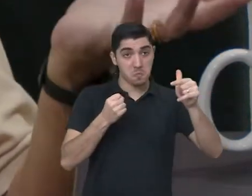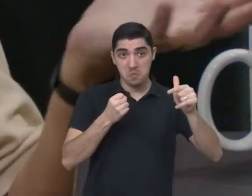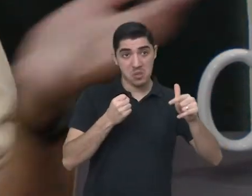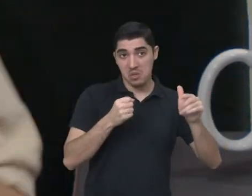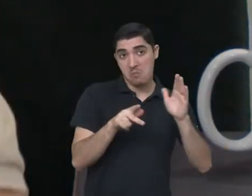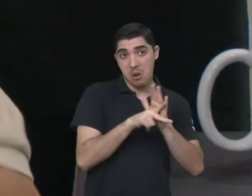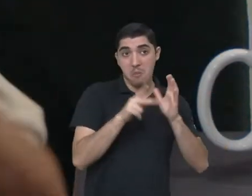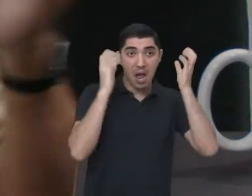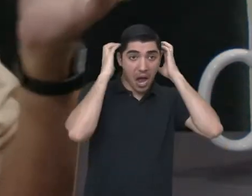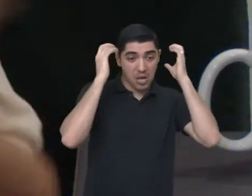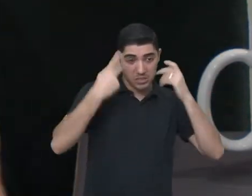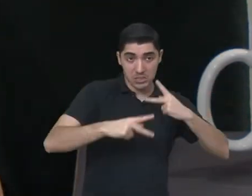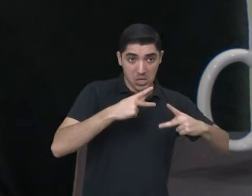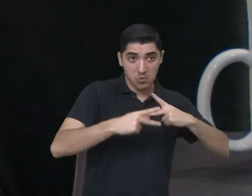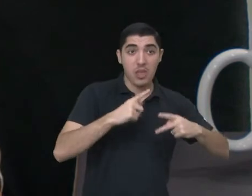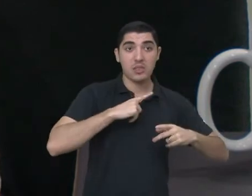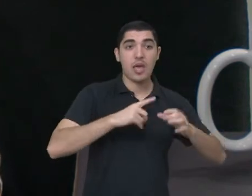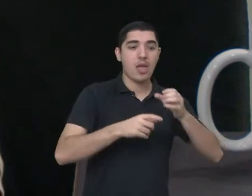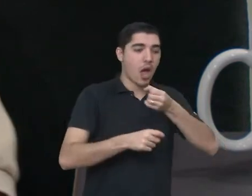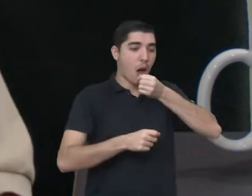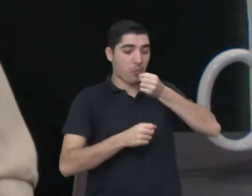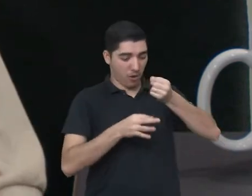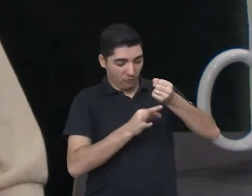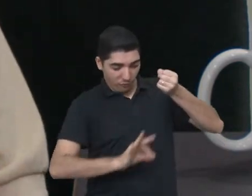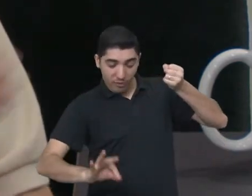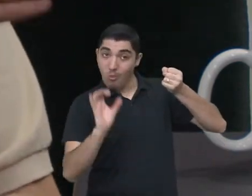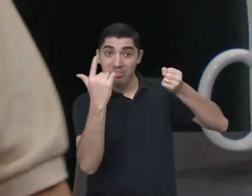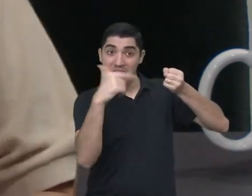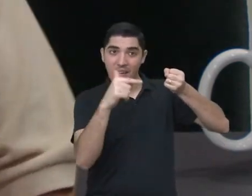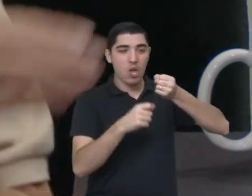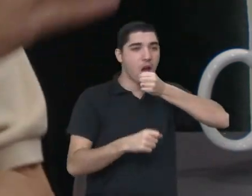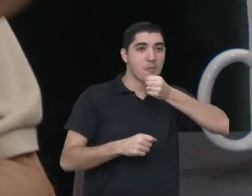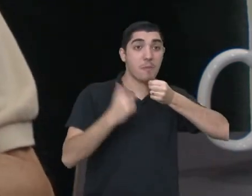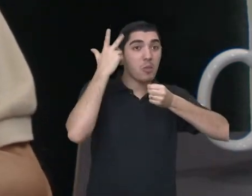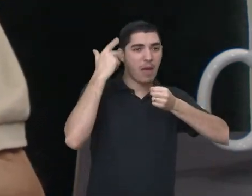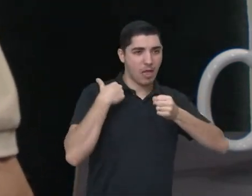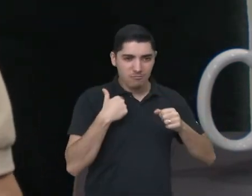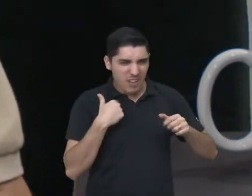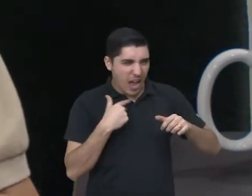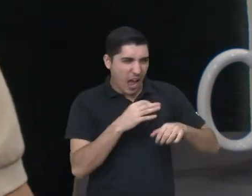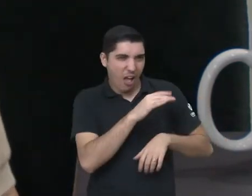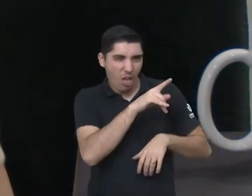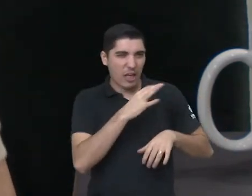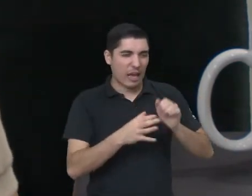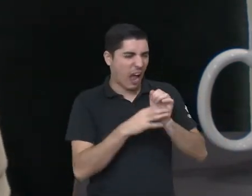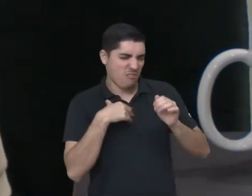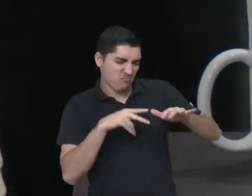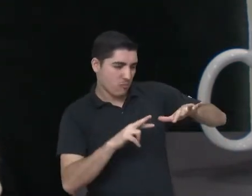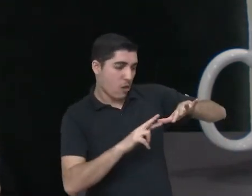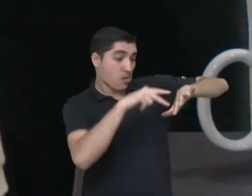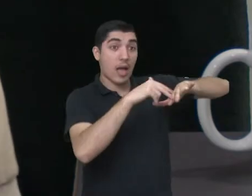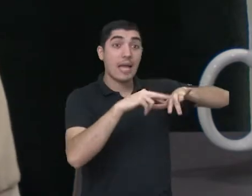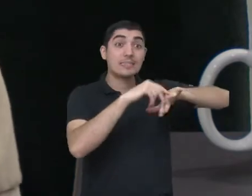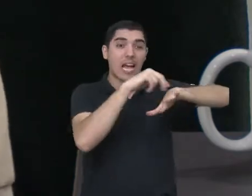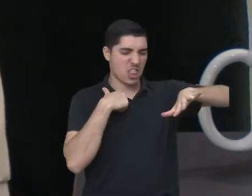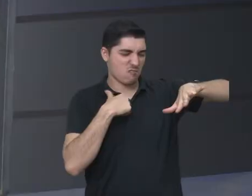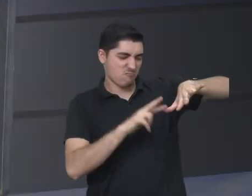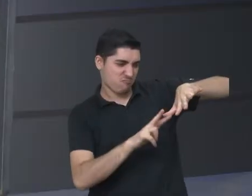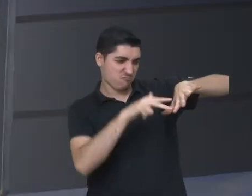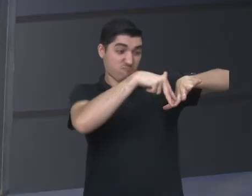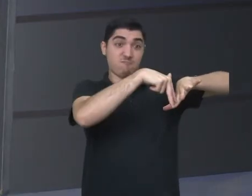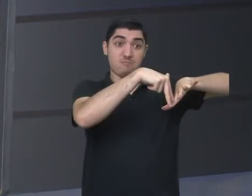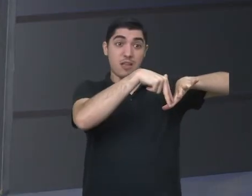um Nisei aí, vamos assim chamar, da Polícia Federal, falou, estou vendo que você está com a credencial aí e tal. Só queria te avisar que se você quiser entrevistar